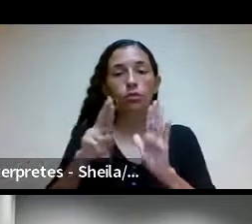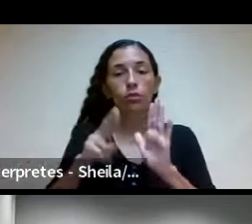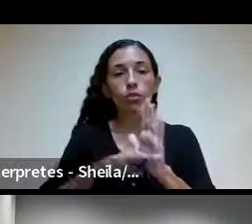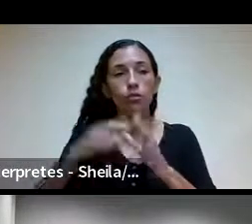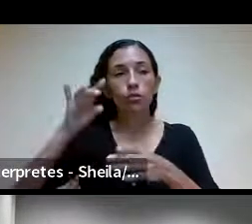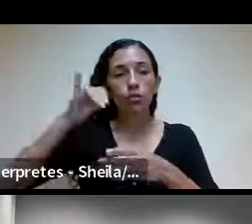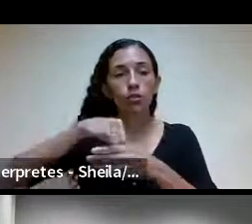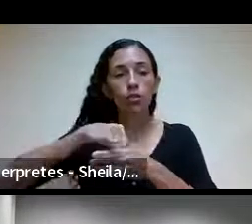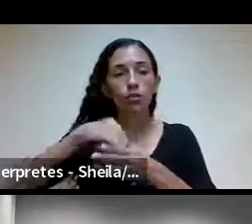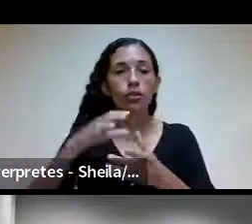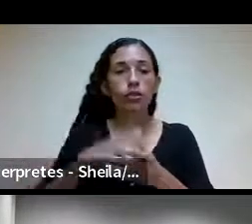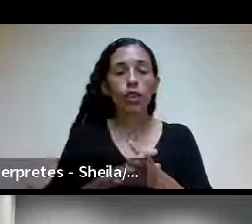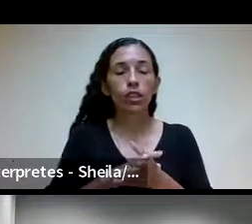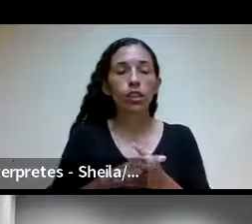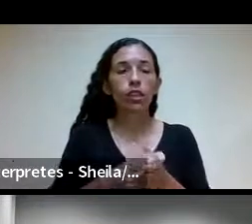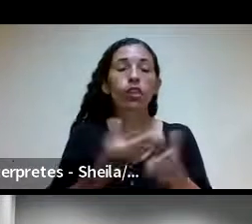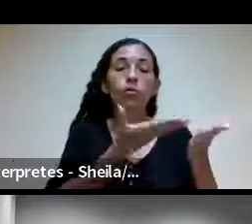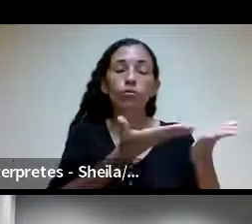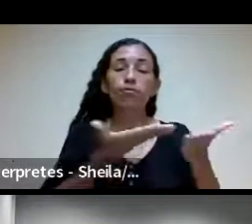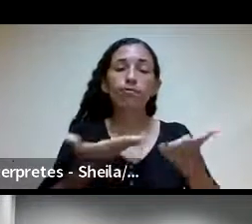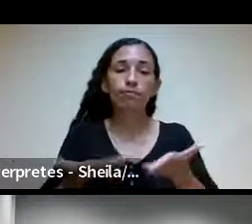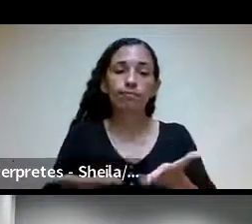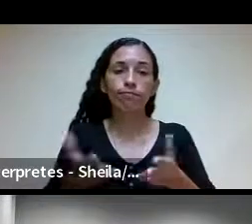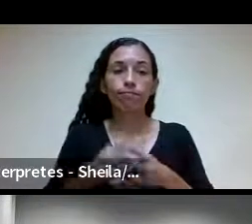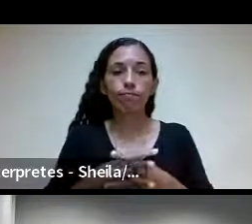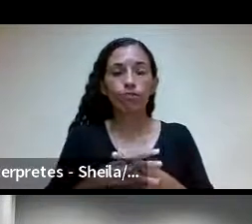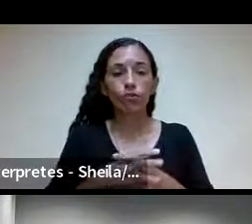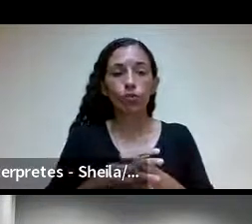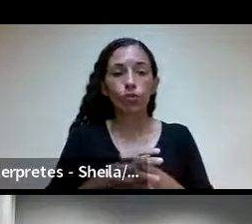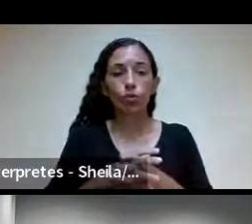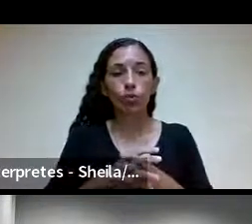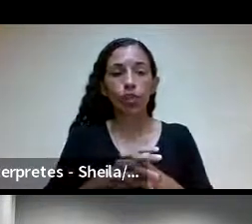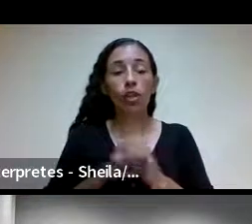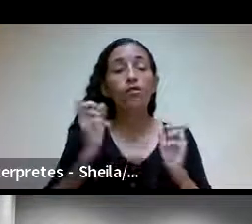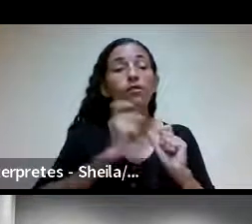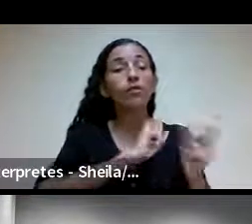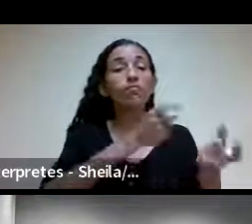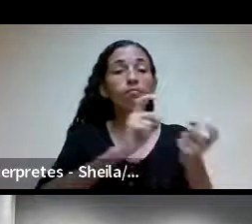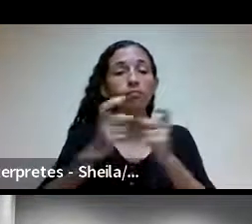conforme o convite, deverá